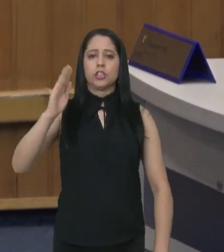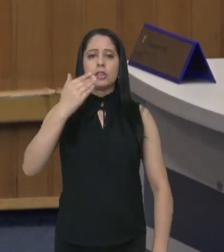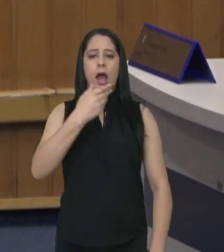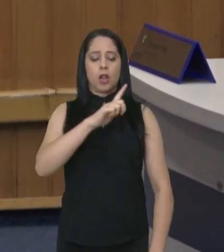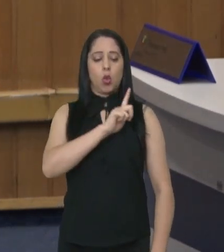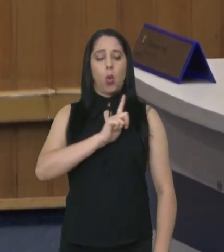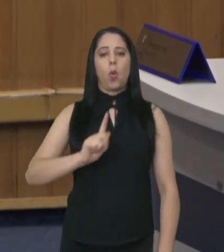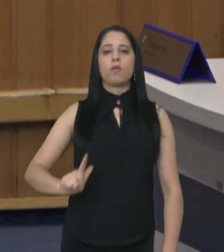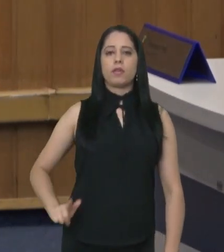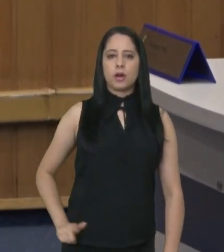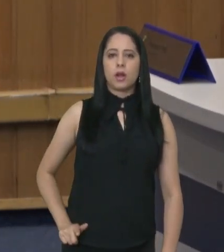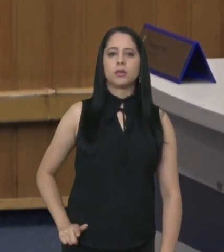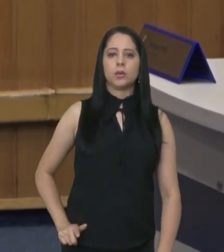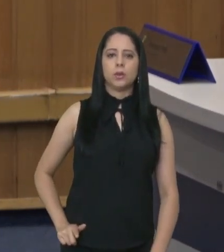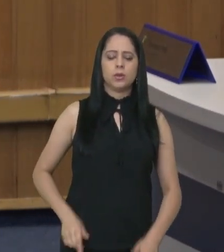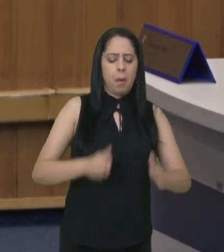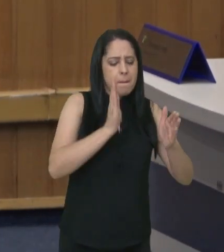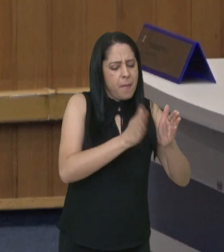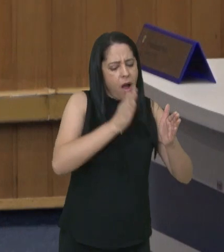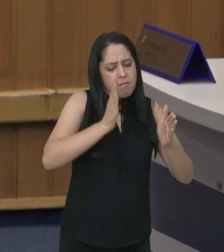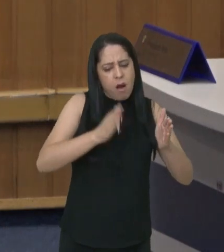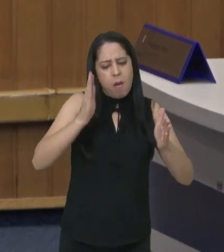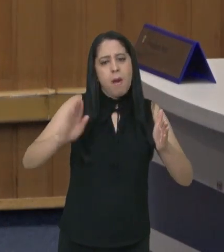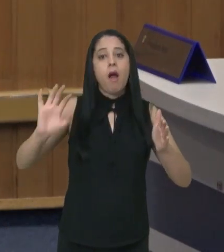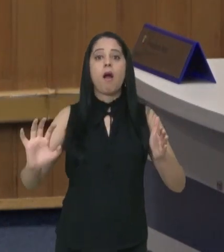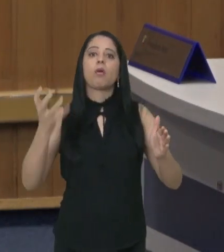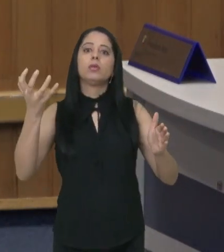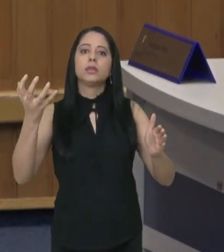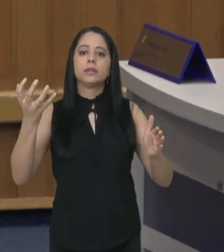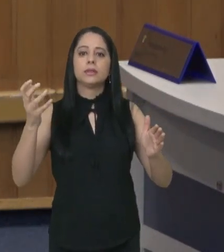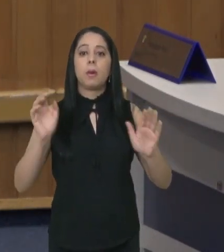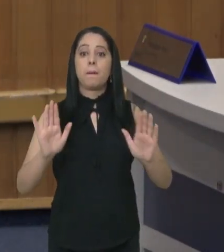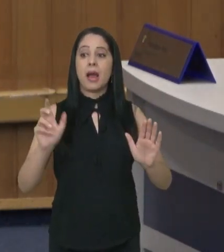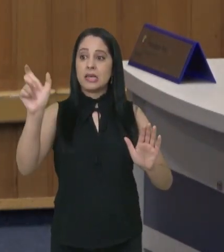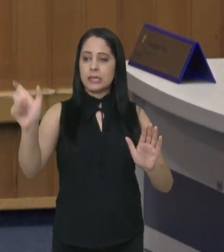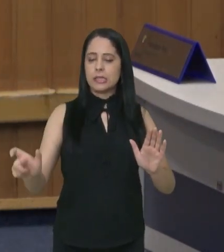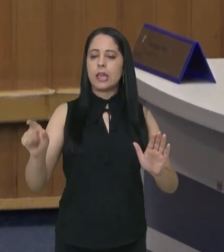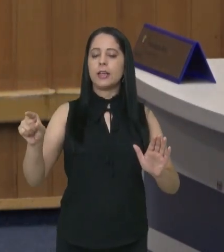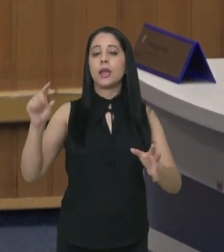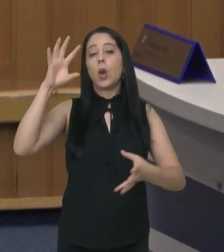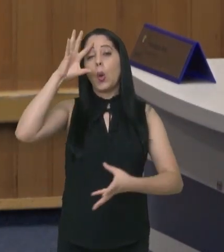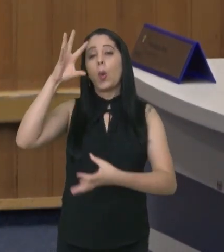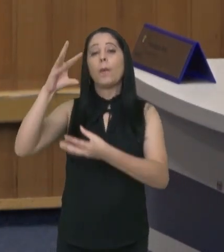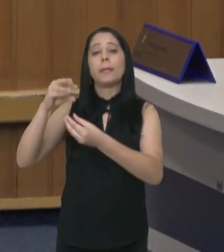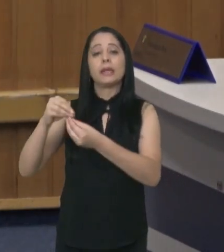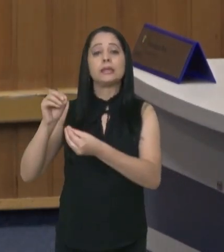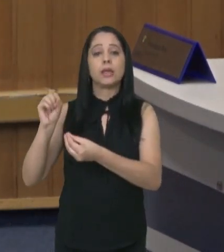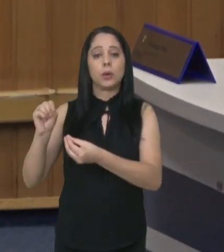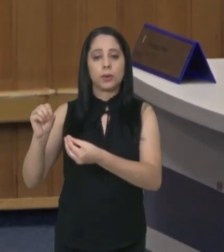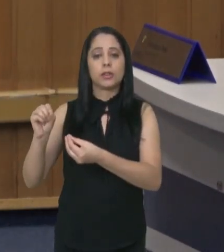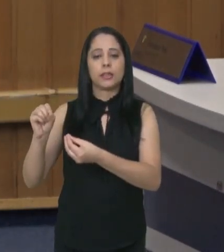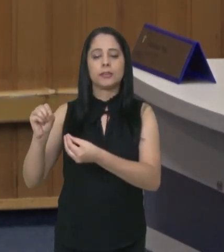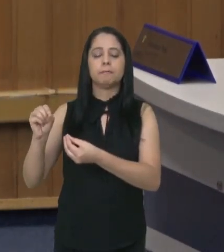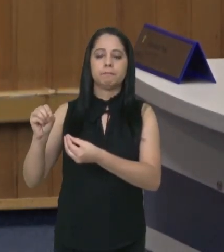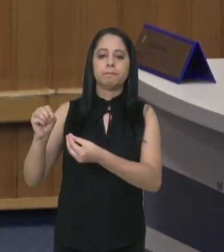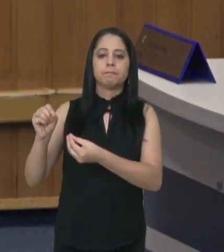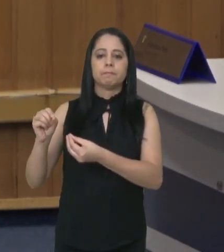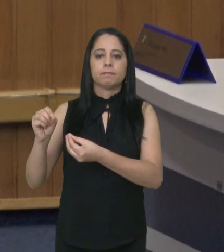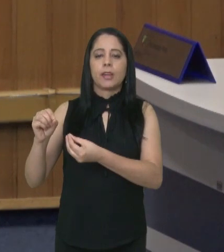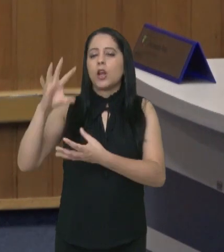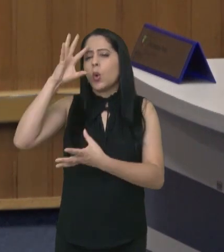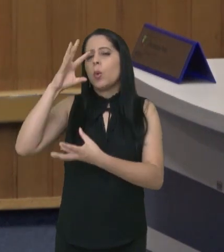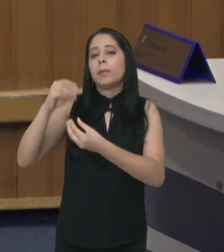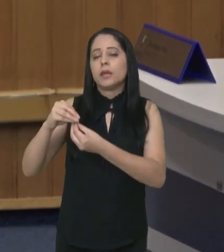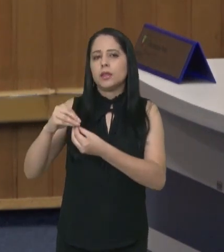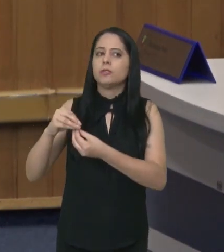esse processo que aconteceu, até o entendimento do, na época, candidato Tarcísio, entender